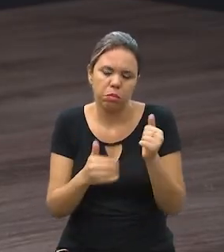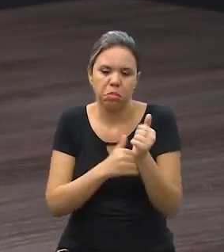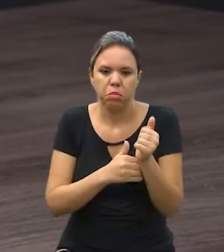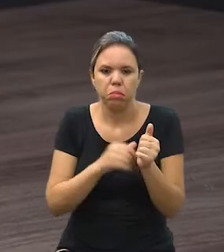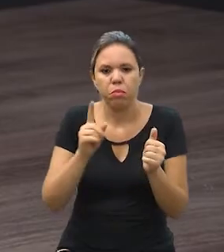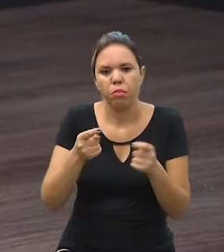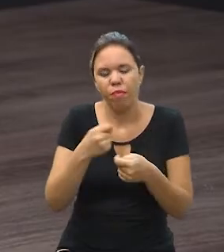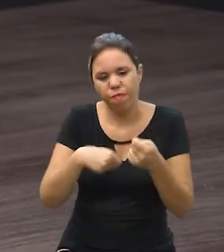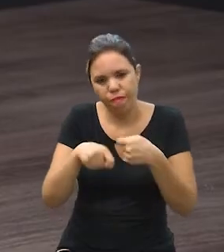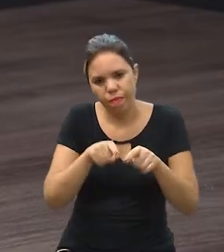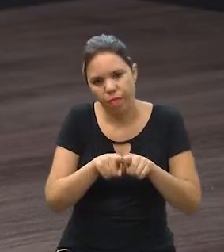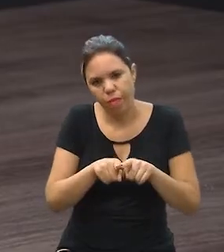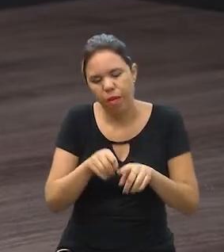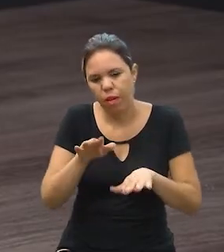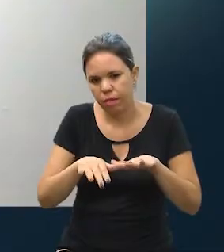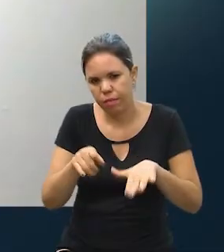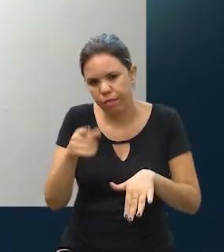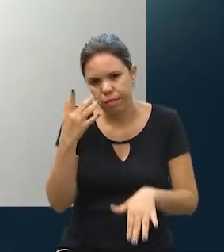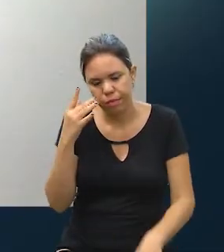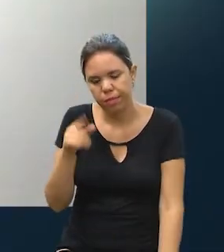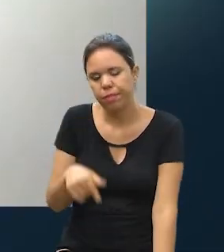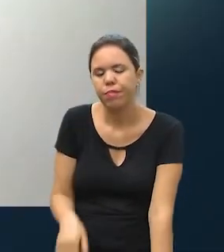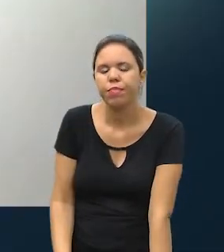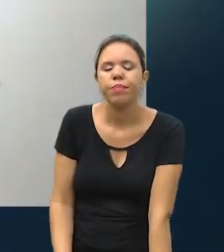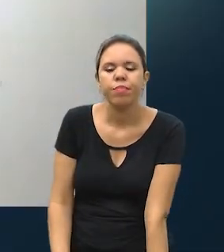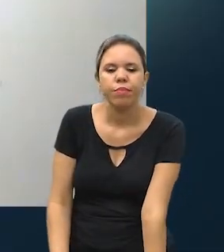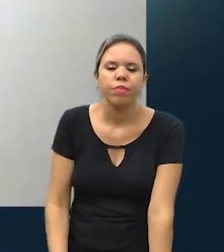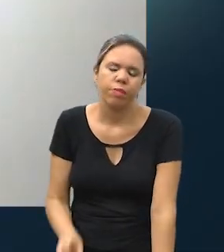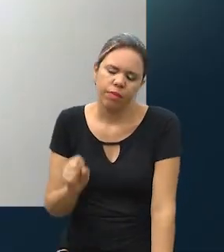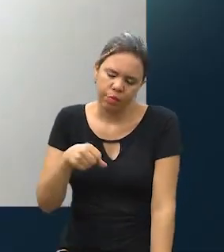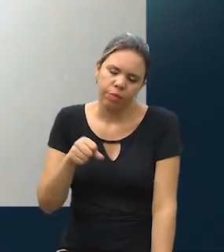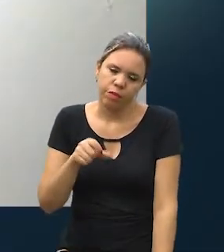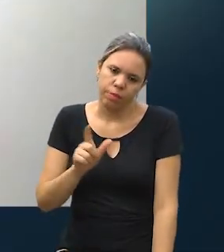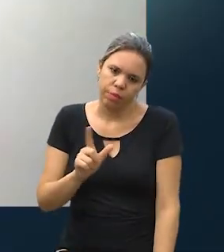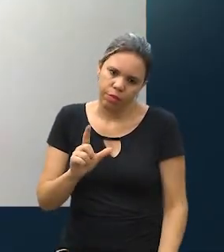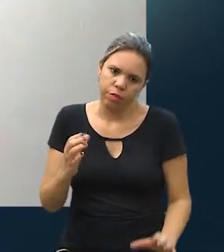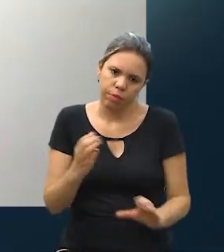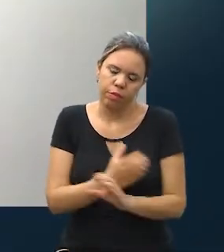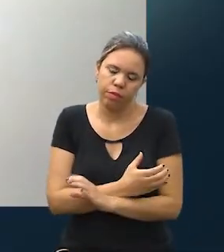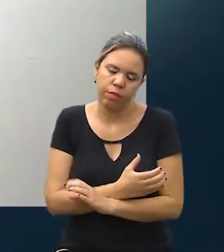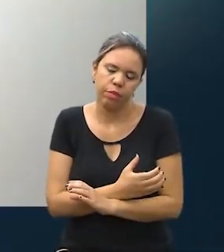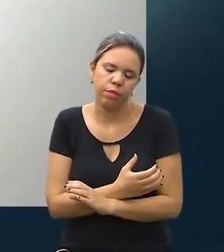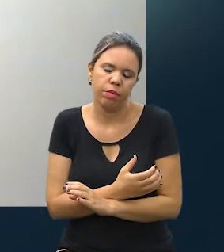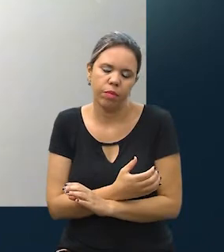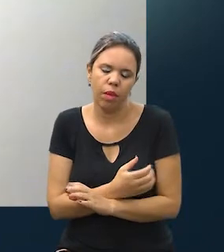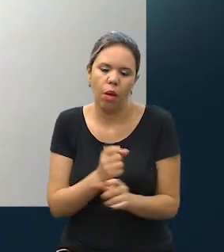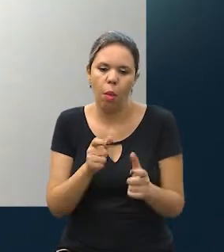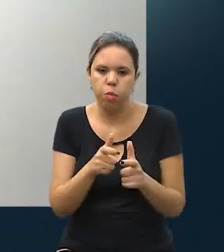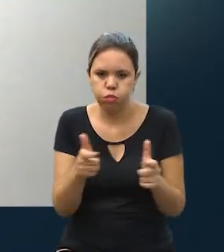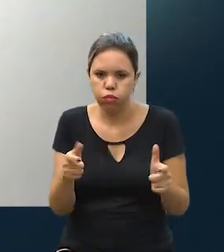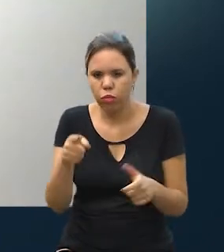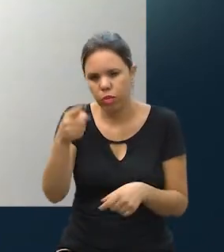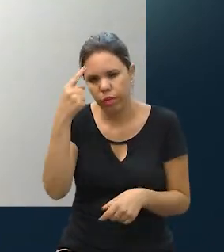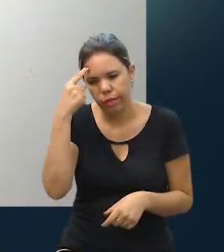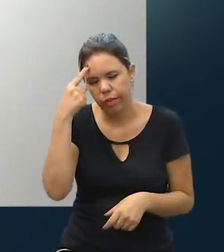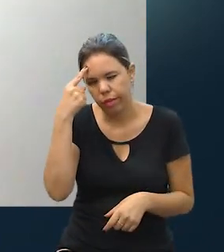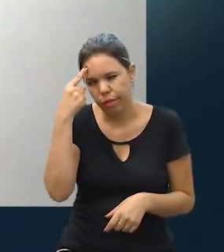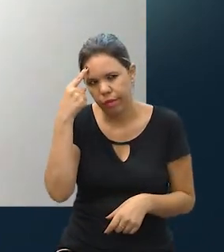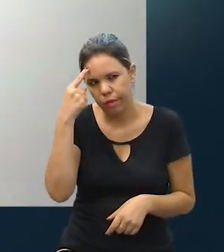do negócio. É meio que por aí? Total, total. Só que como o volume, só para você ter uma